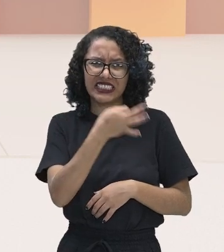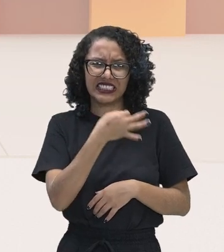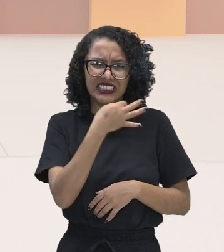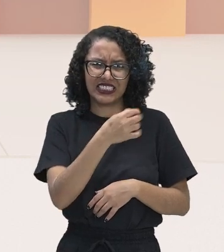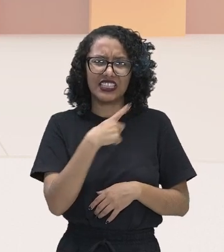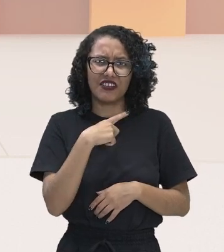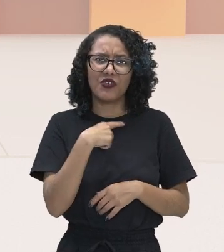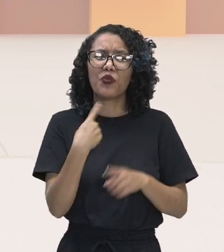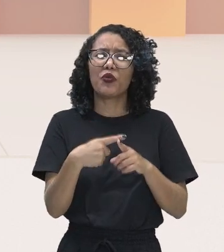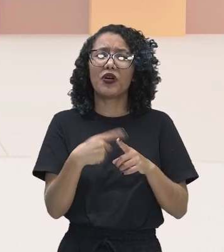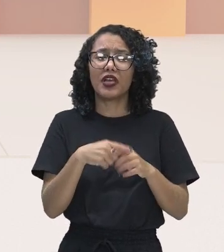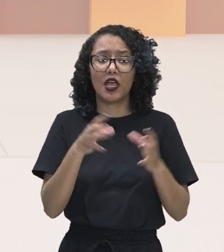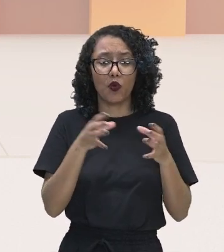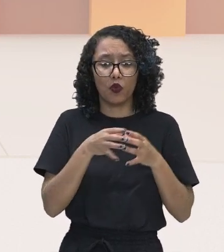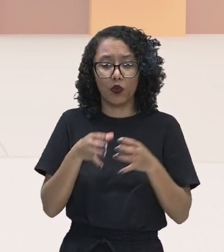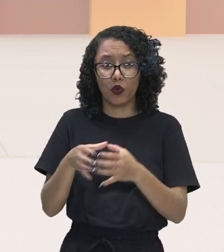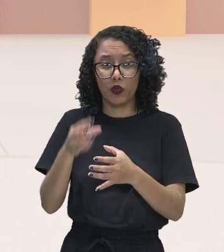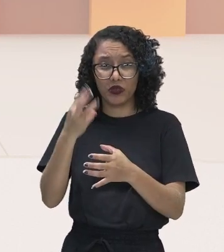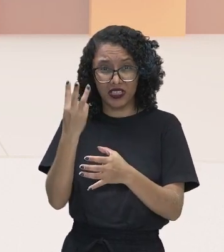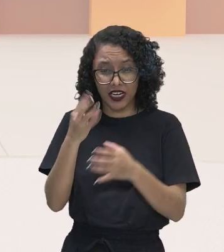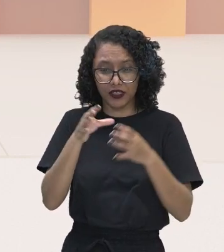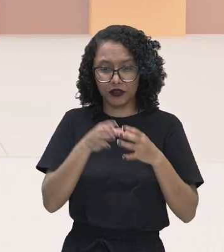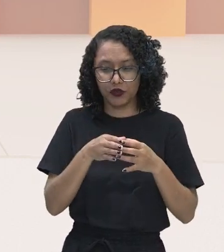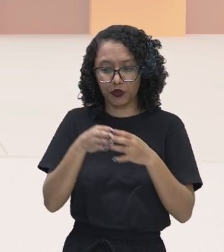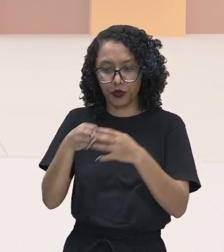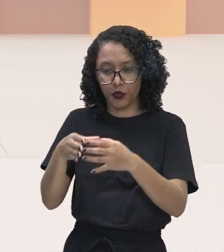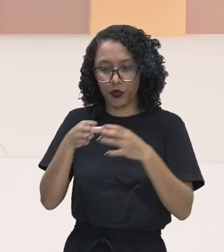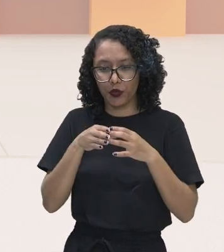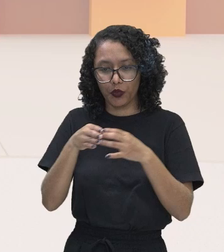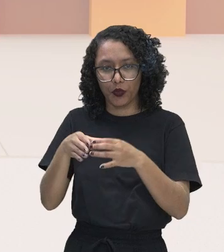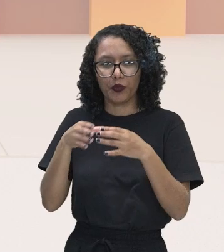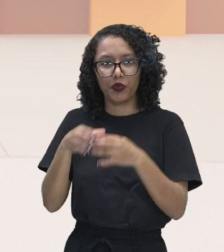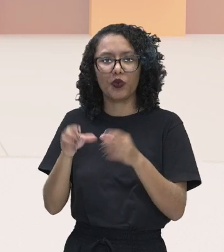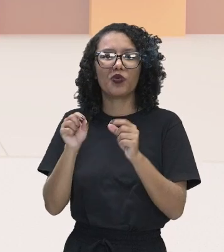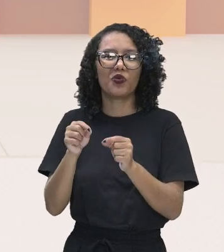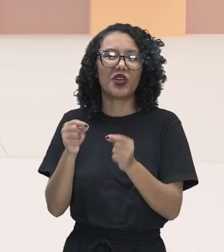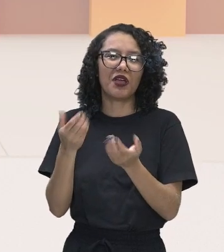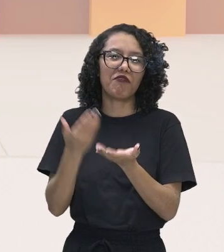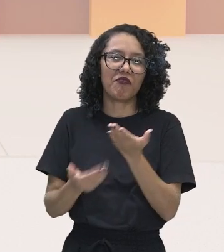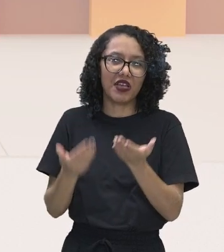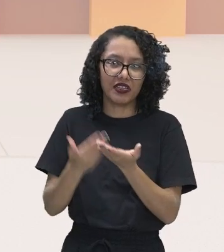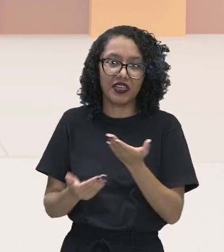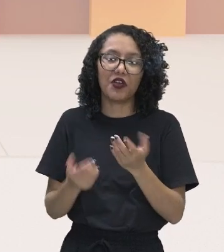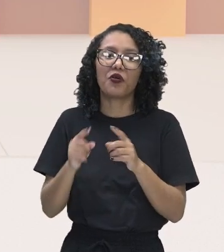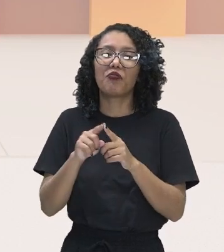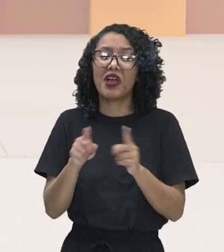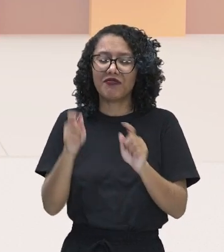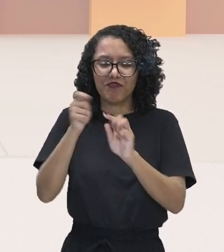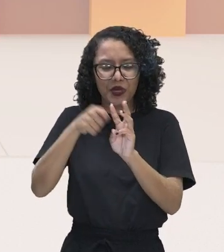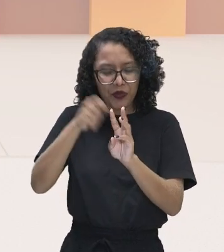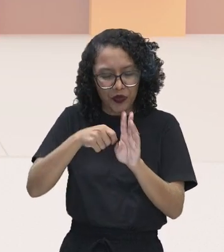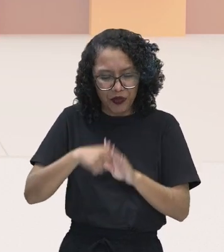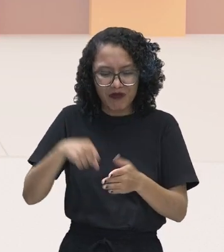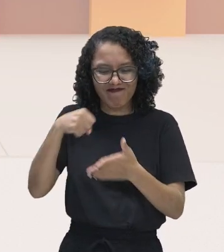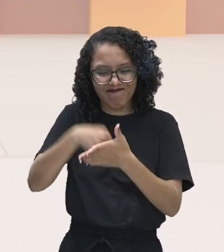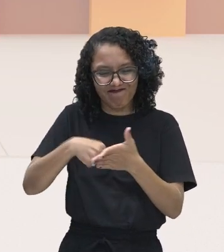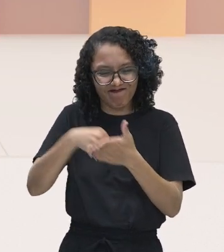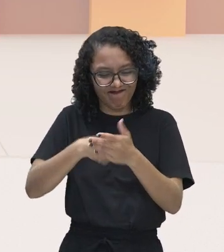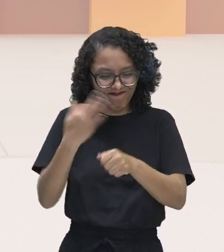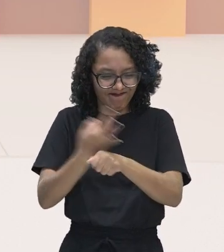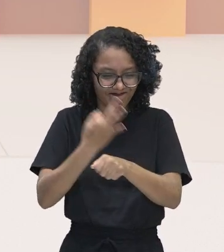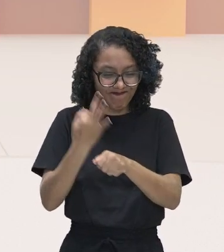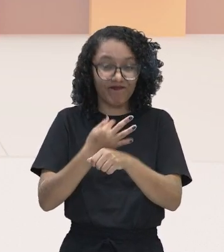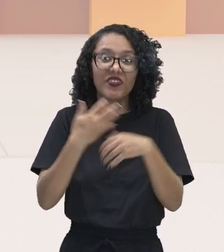não foram bem sucedidas. Até que, após meses de resistência, Canudos foi